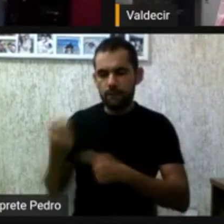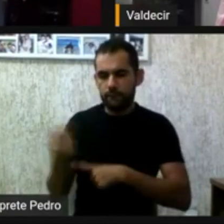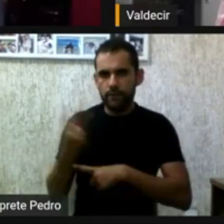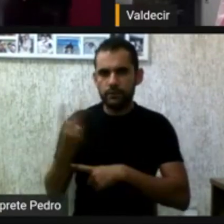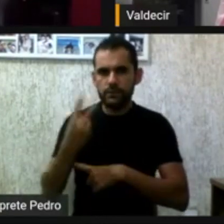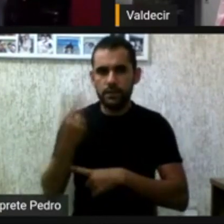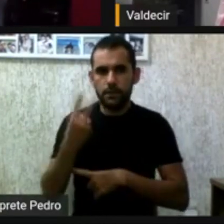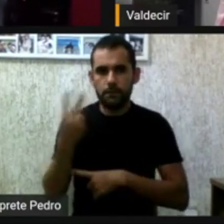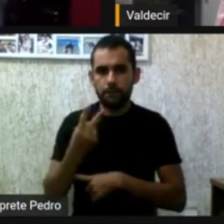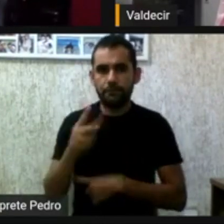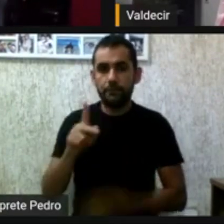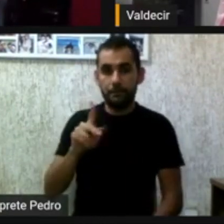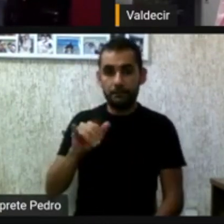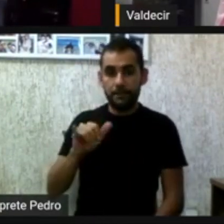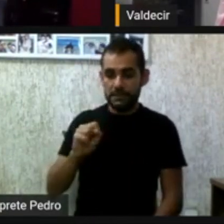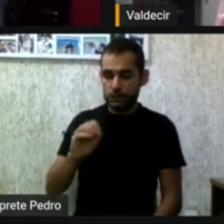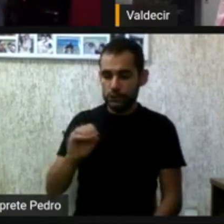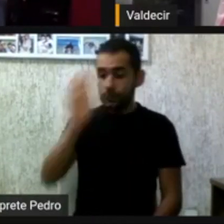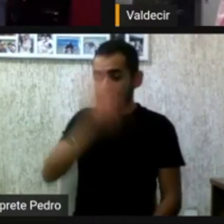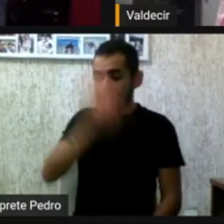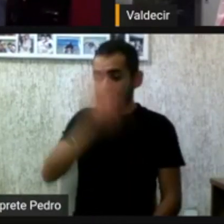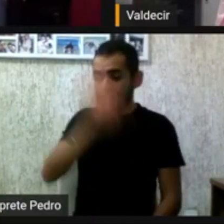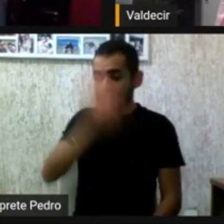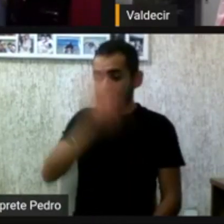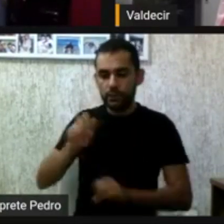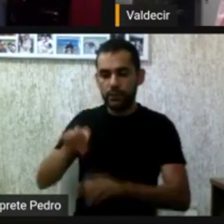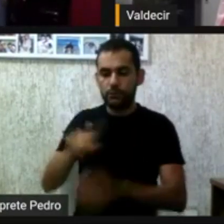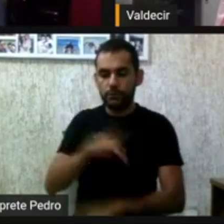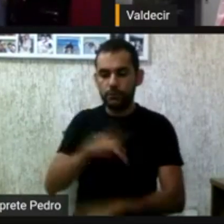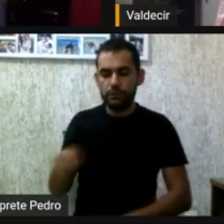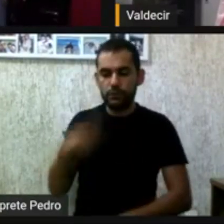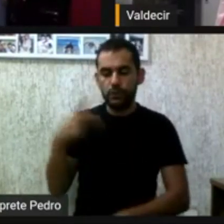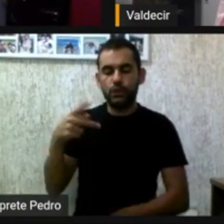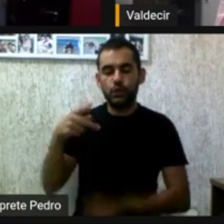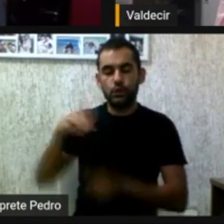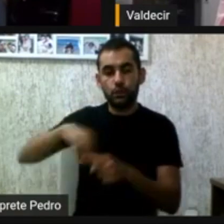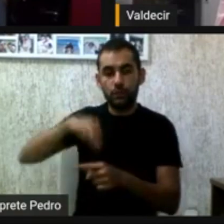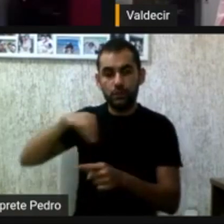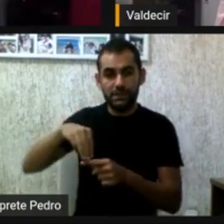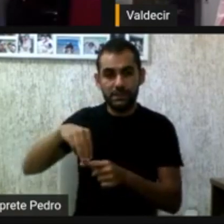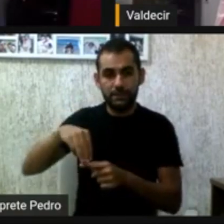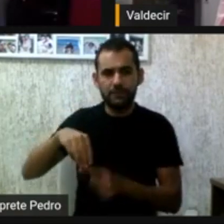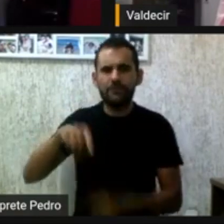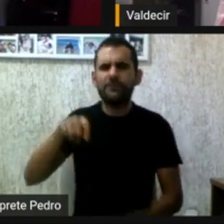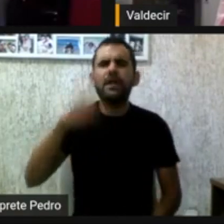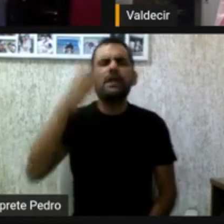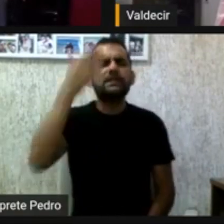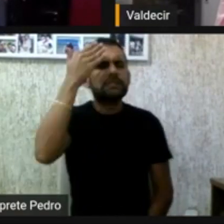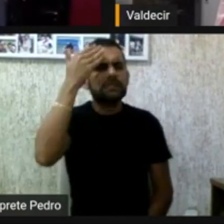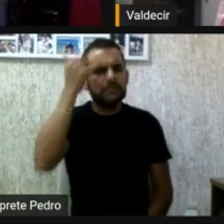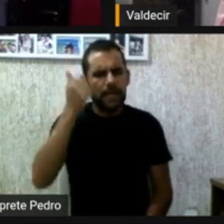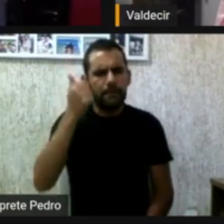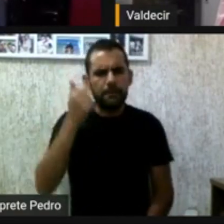do piso nacional de educação aos professores de educação do município. O senhor sabe